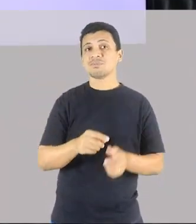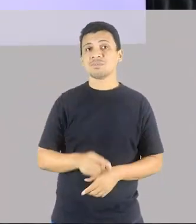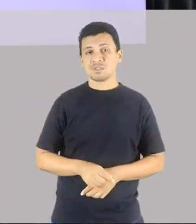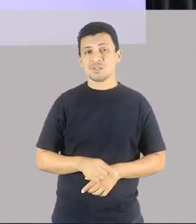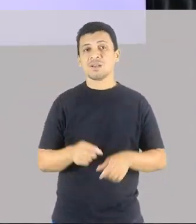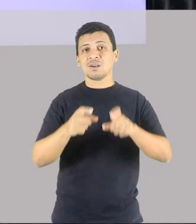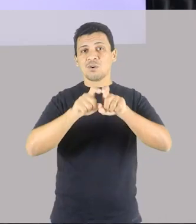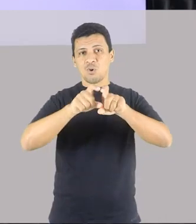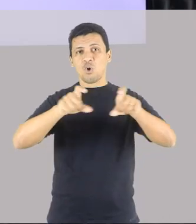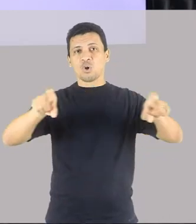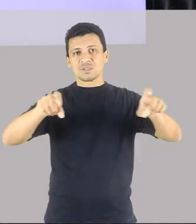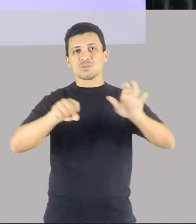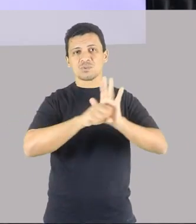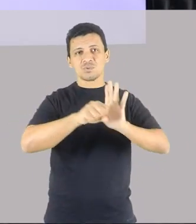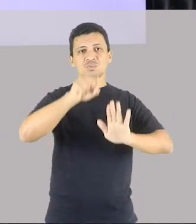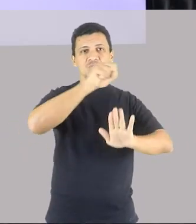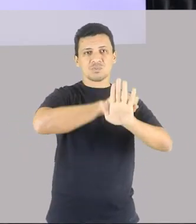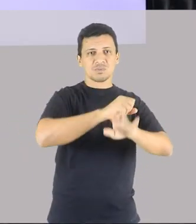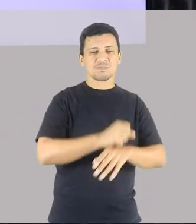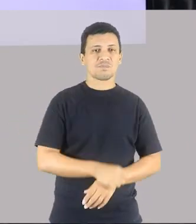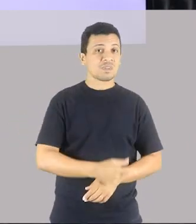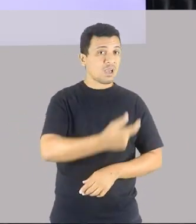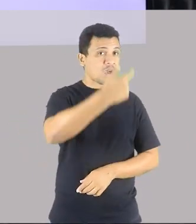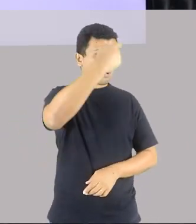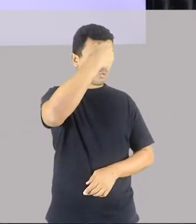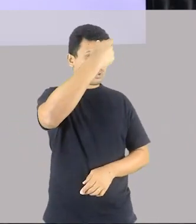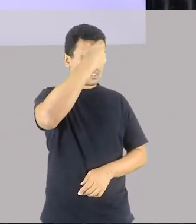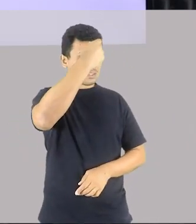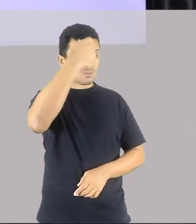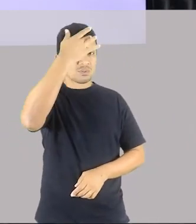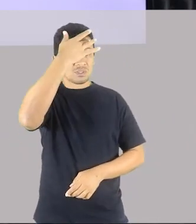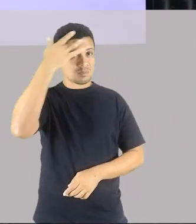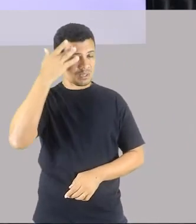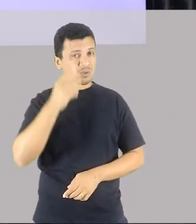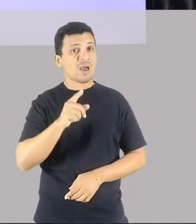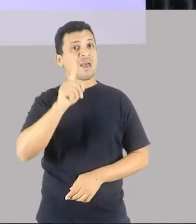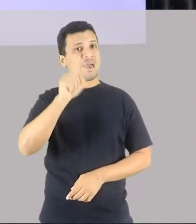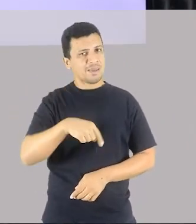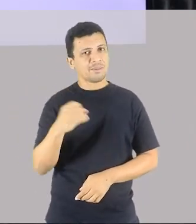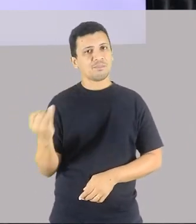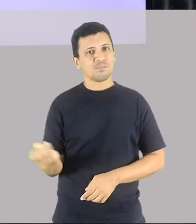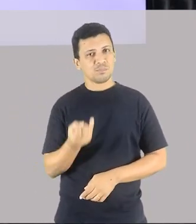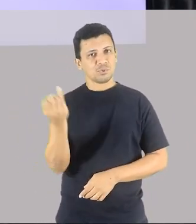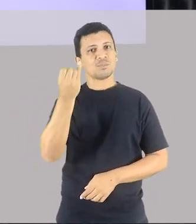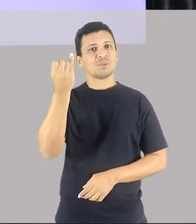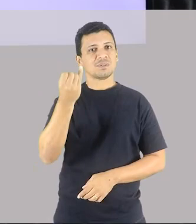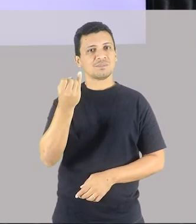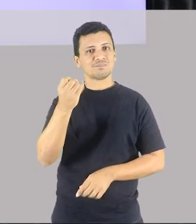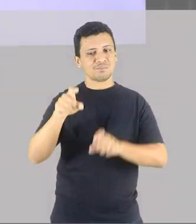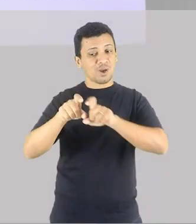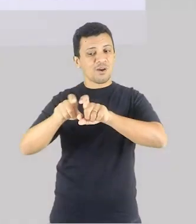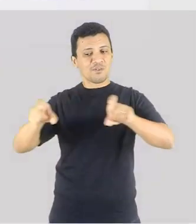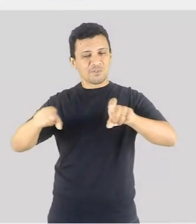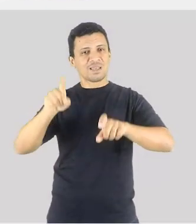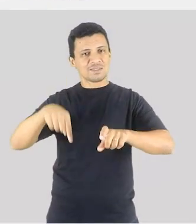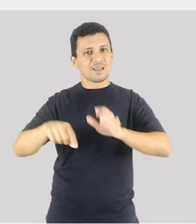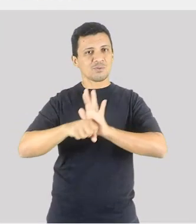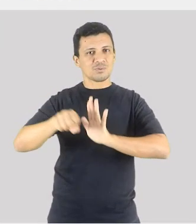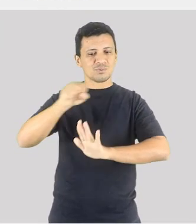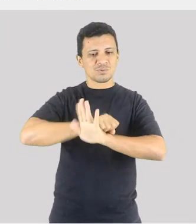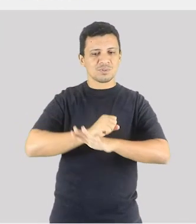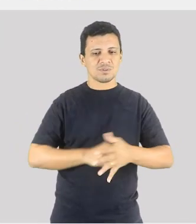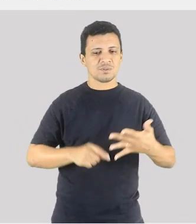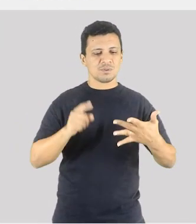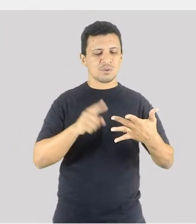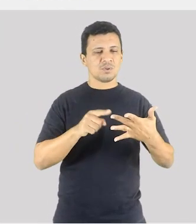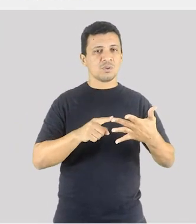oração subjetiva. A conscientização das pessoas é muito importante. Notem como ele é o sujeito, tá? A letra C, o líder